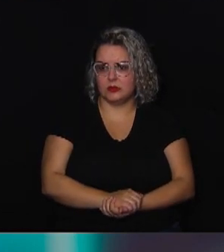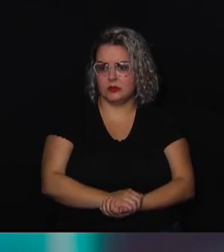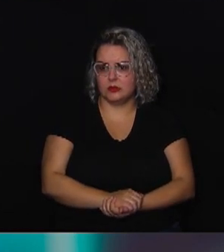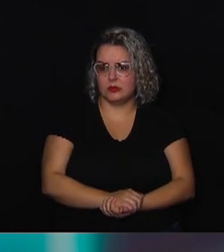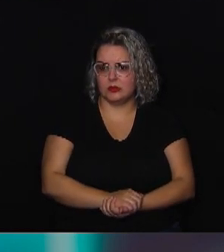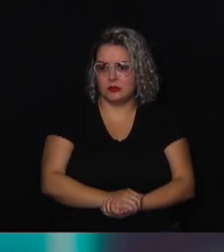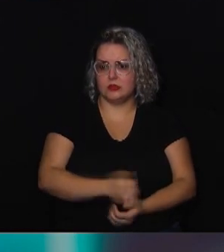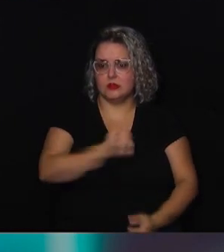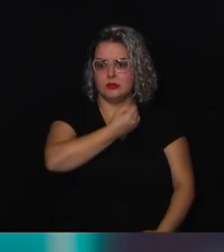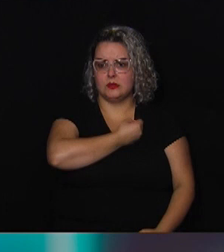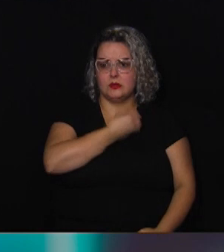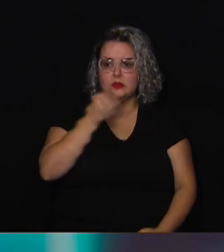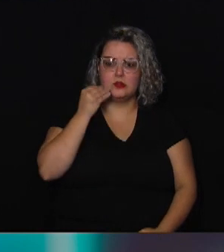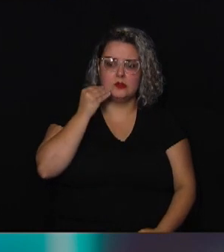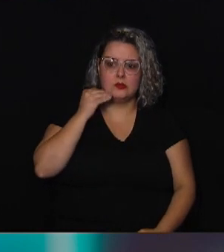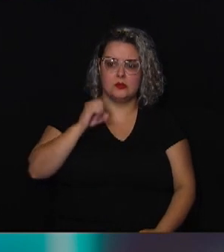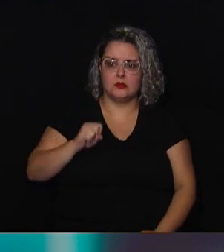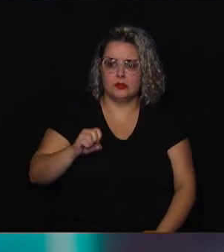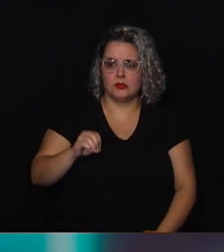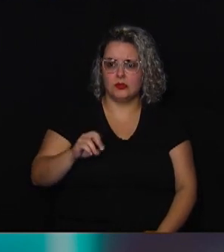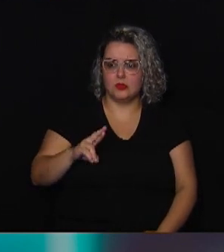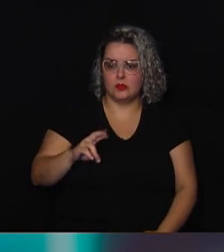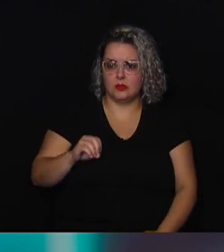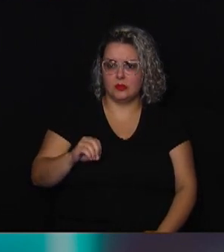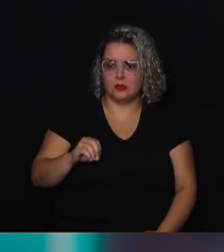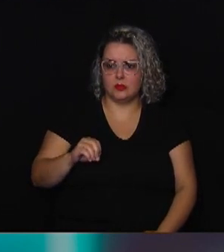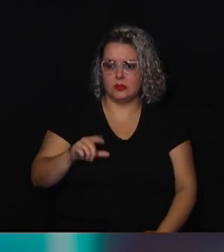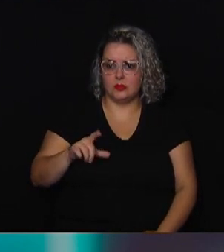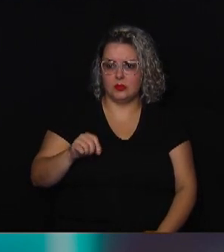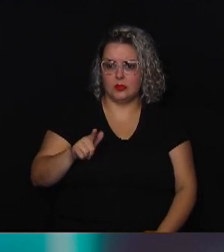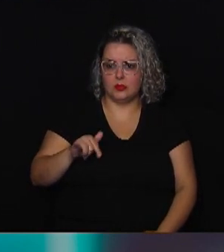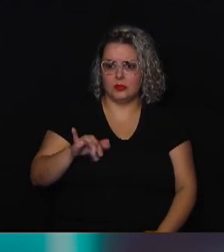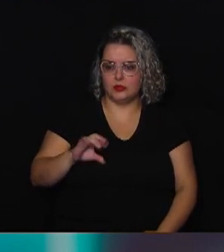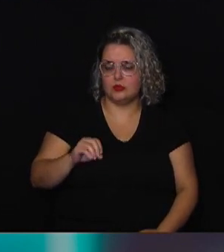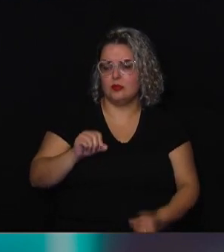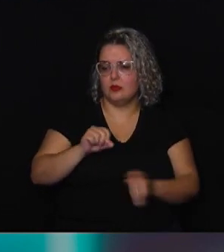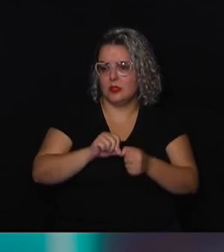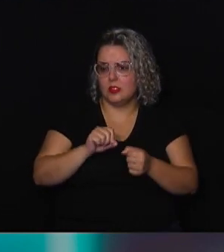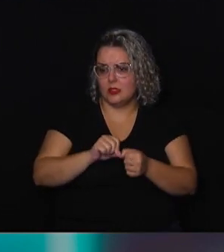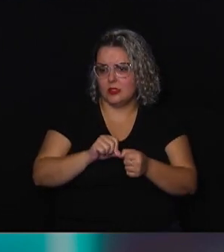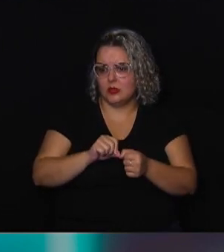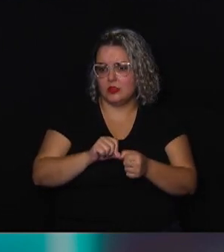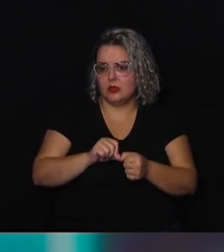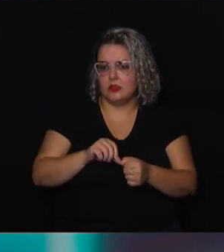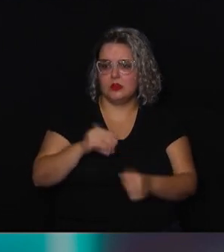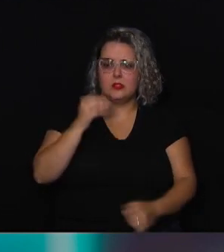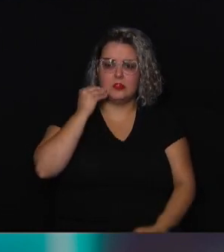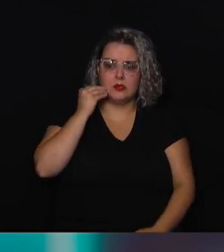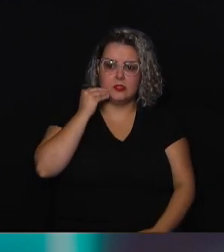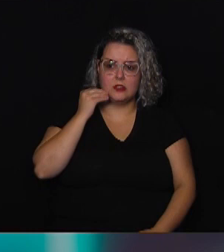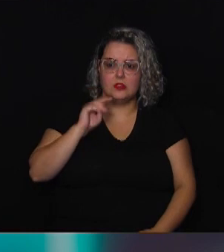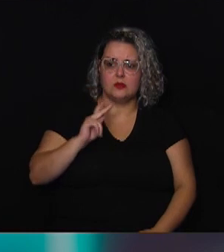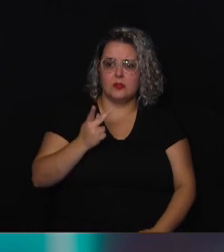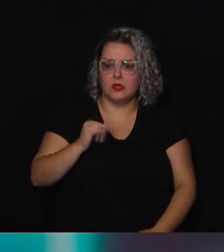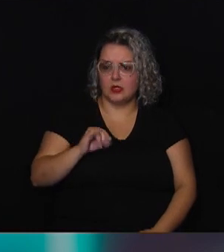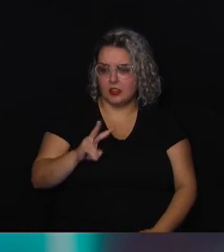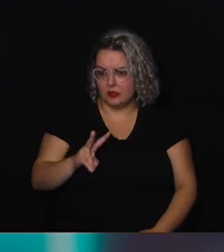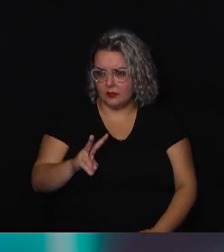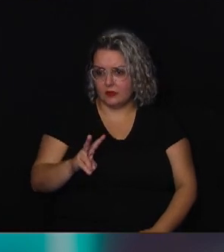Número de testes sorológicos de anti-HCV realizados, testes sorológicos para HIV,